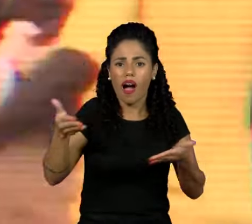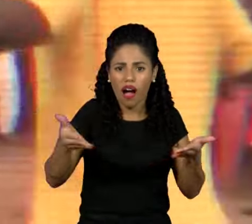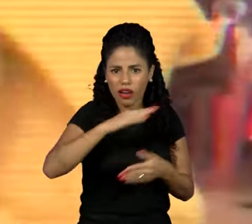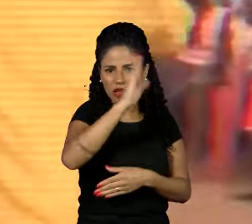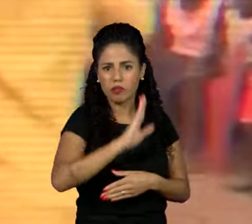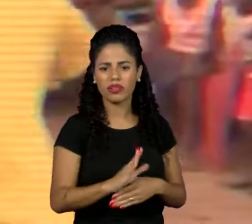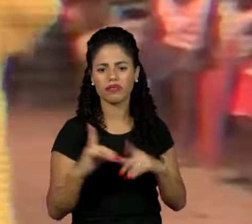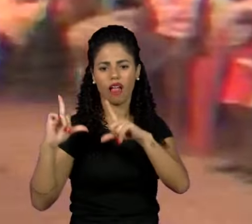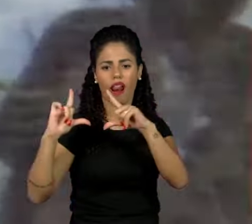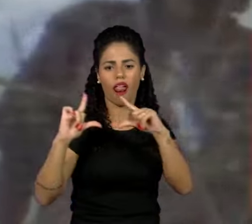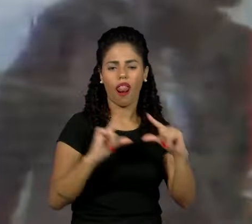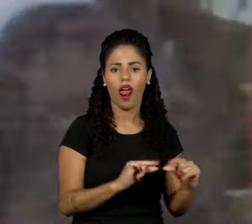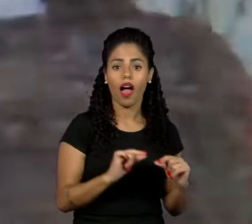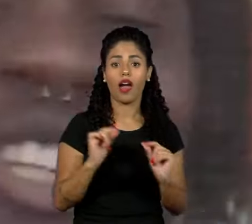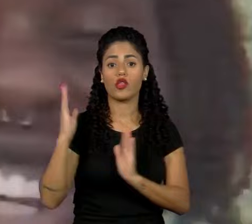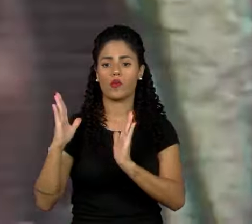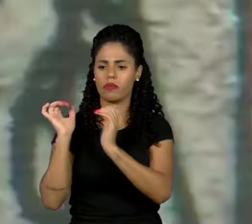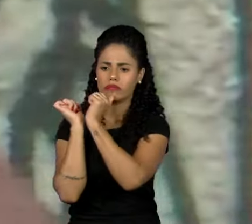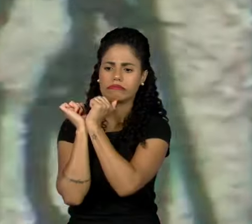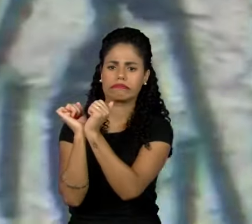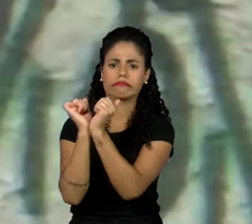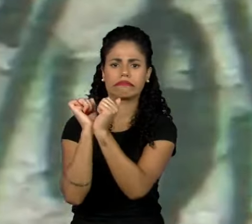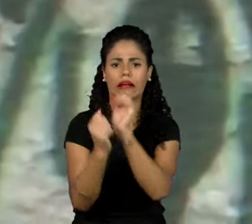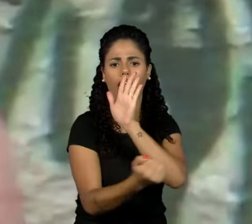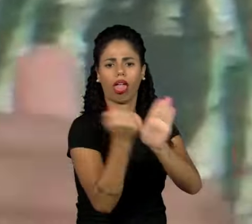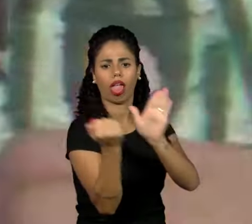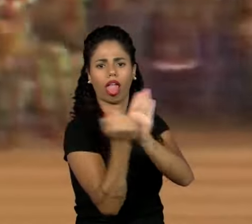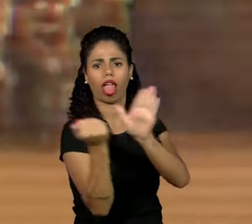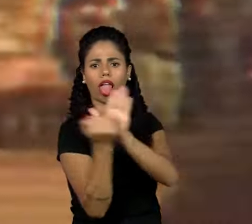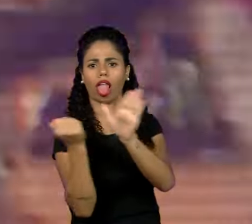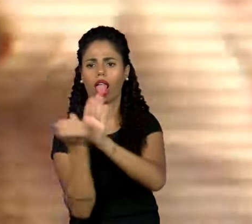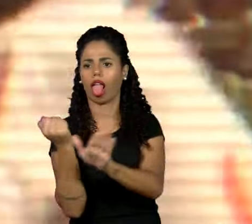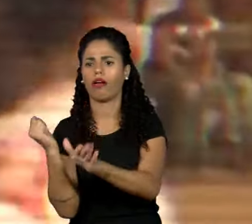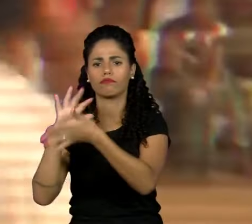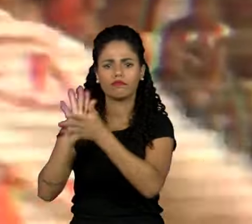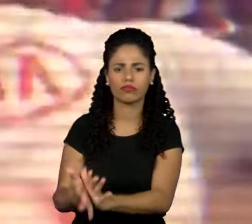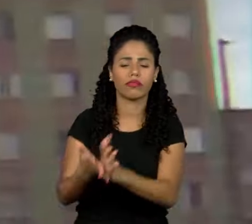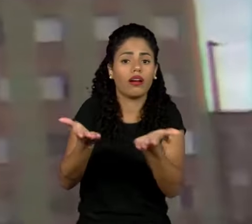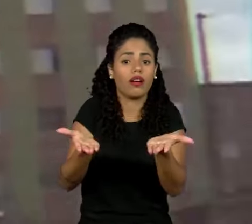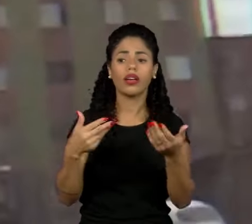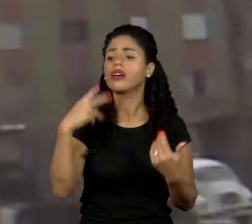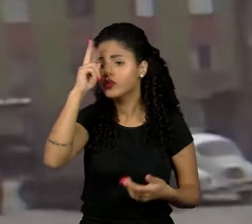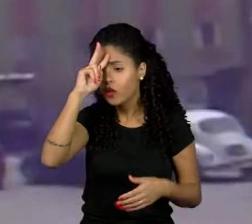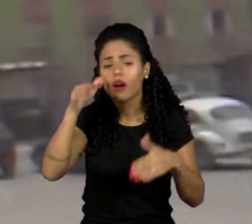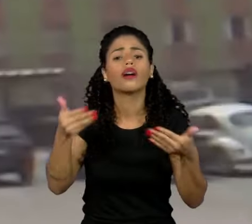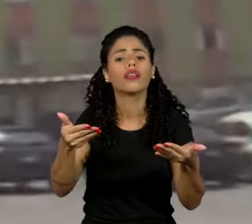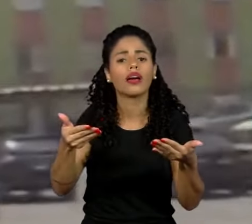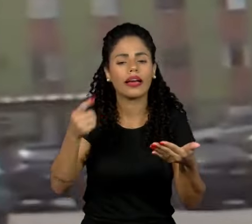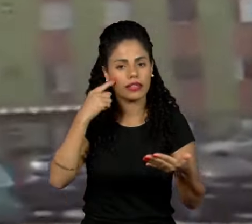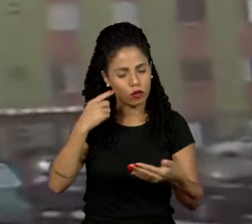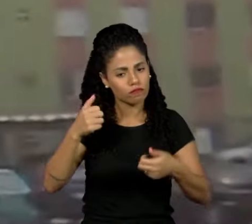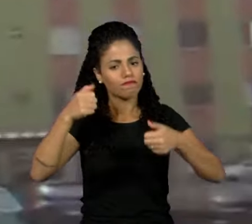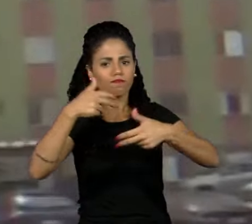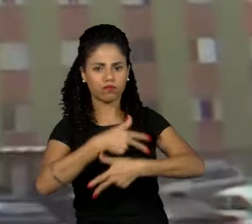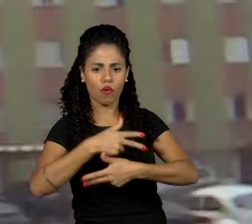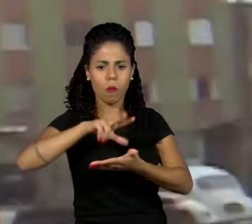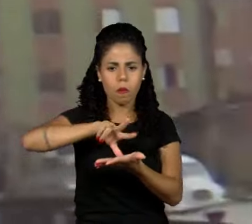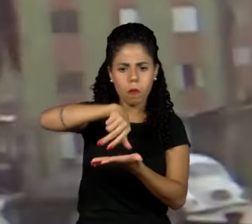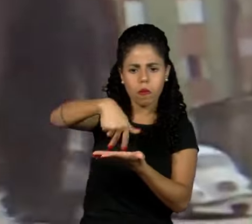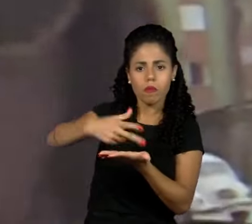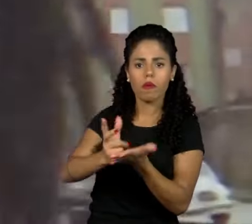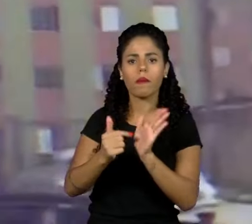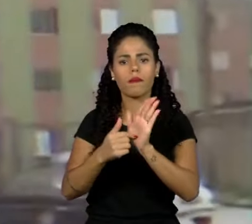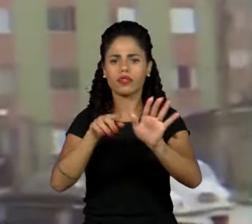No fim da escravidão, os documentos sobre a escravidão no Brasil foram literalmente queimados. Então é importante que o rap traga essa